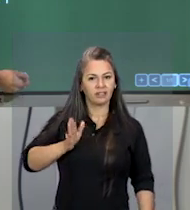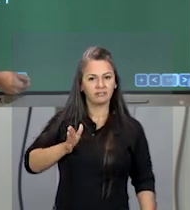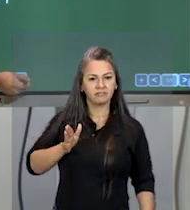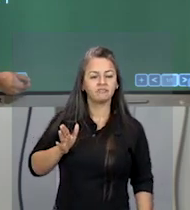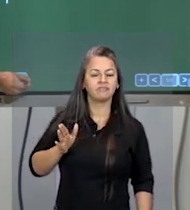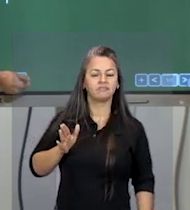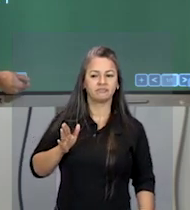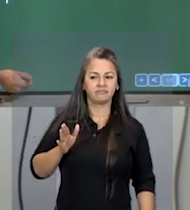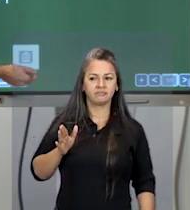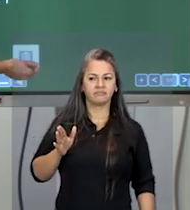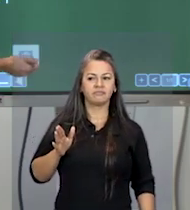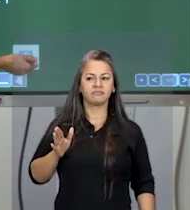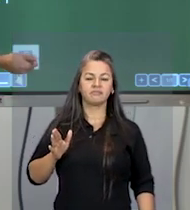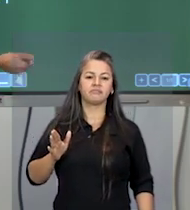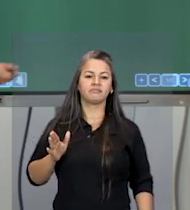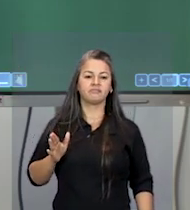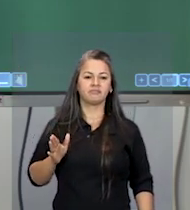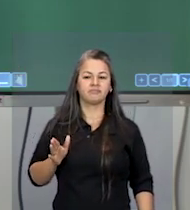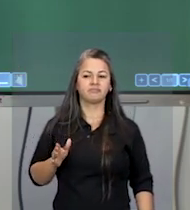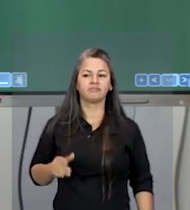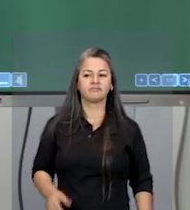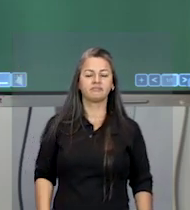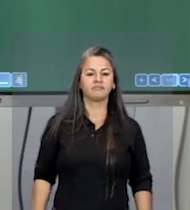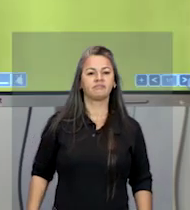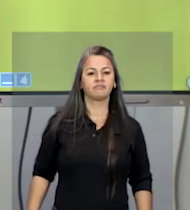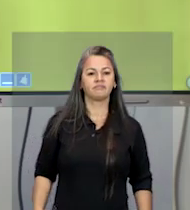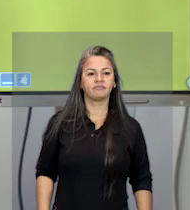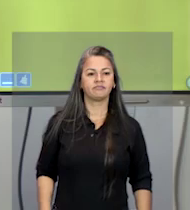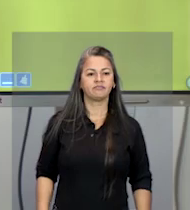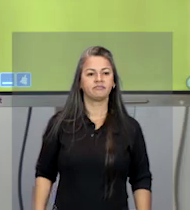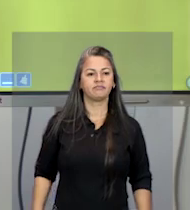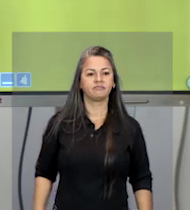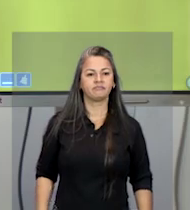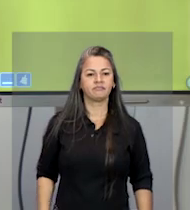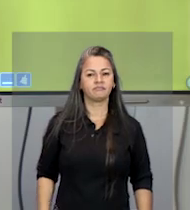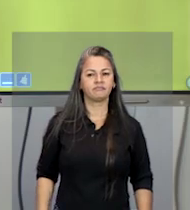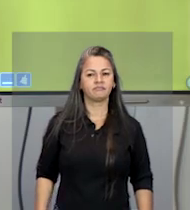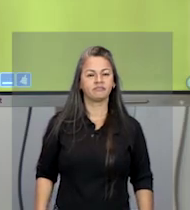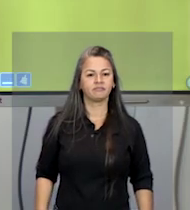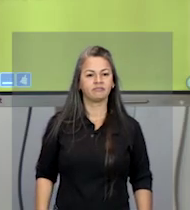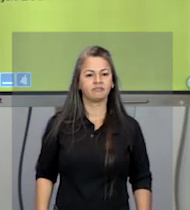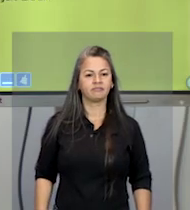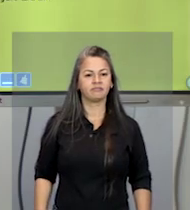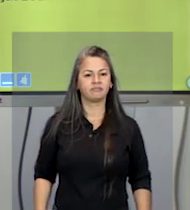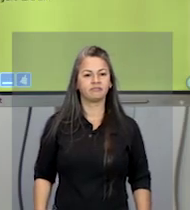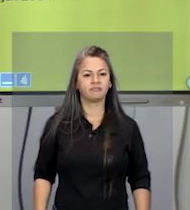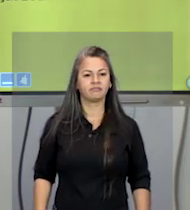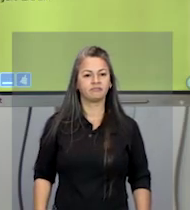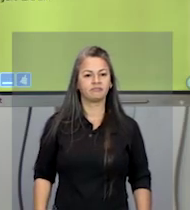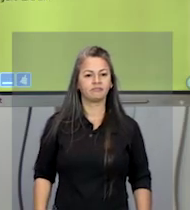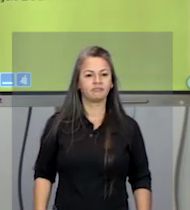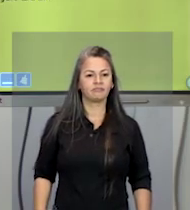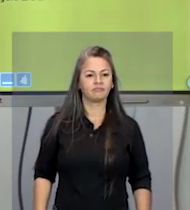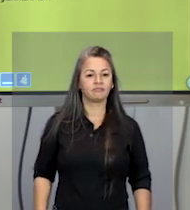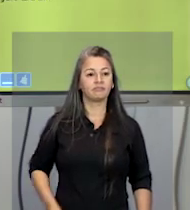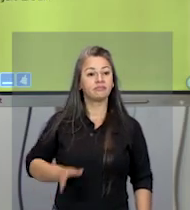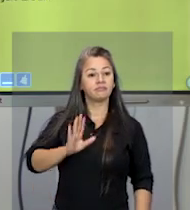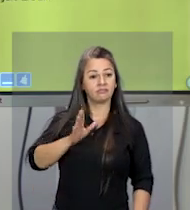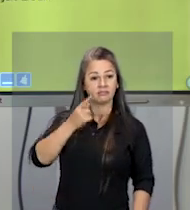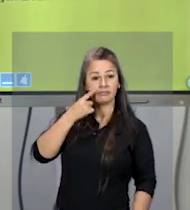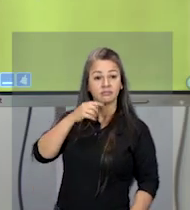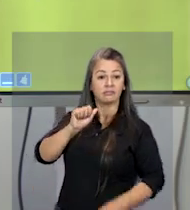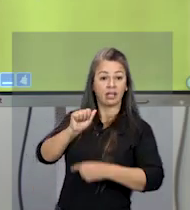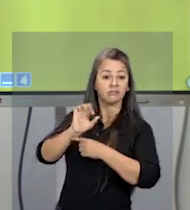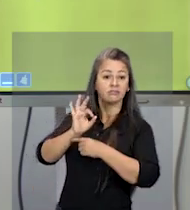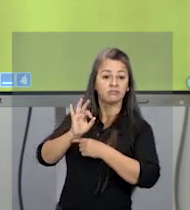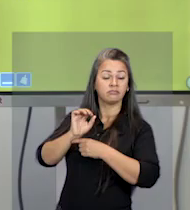questão. Calculamos x, y e z e também determinamos o perímetro do segundo